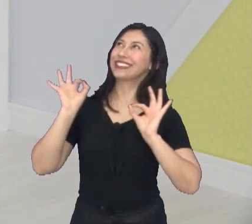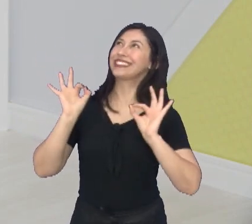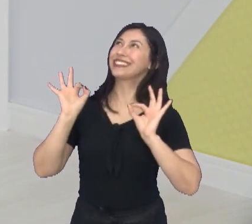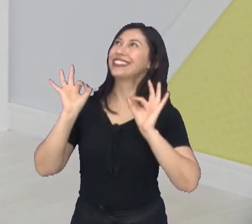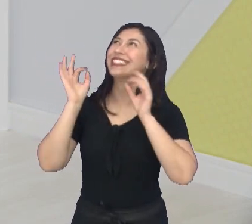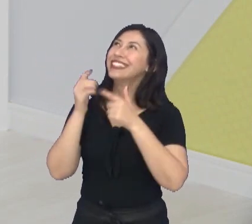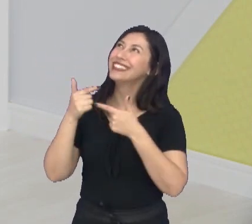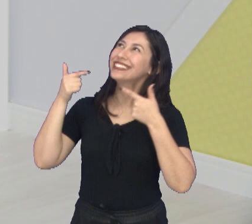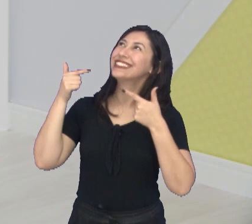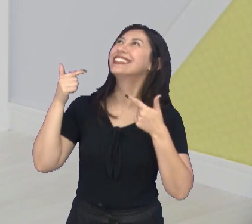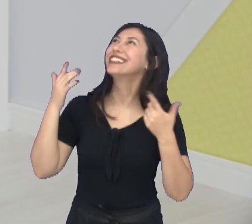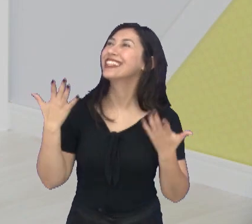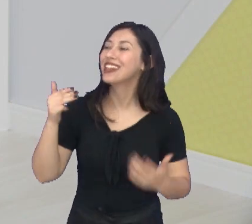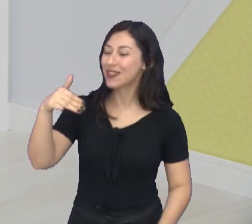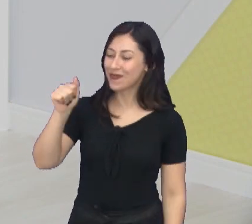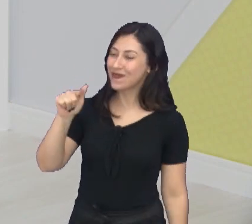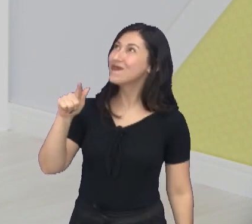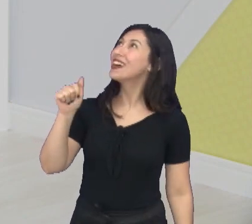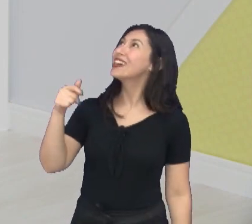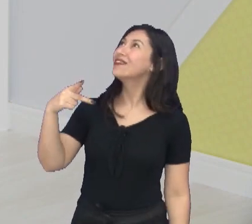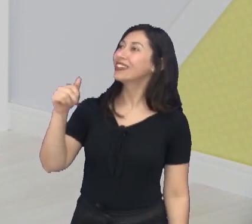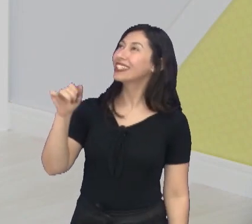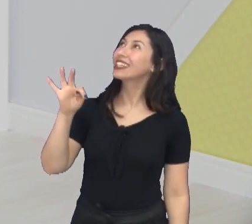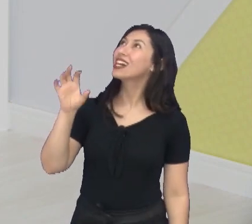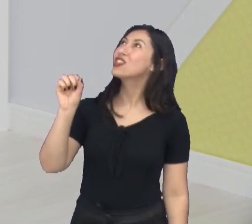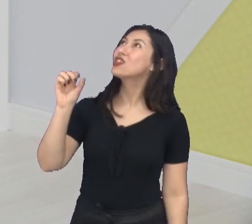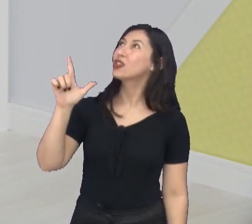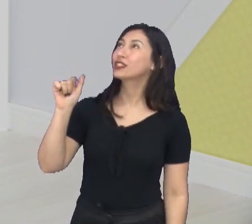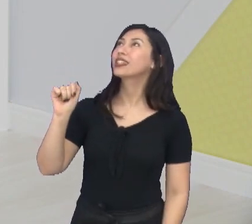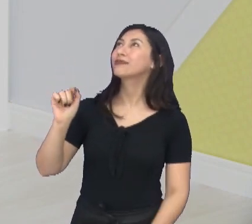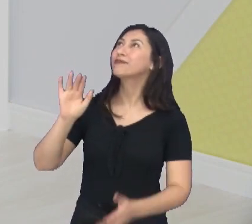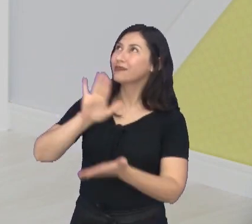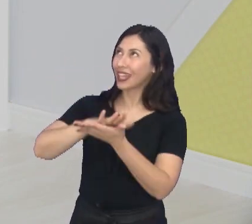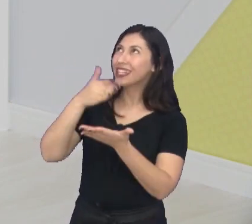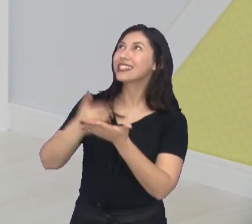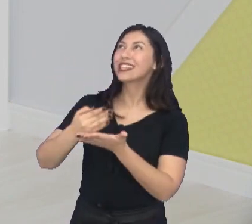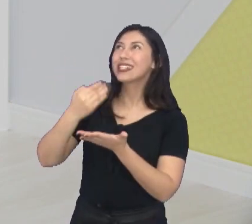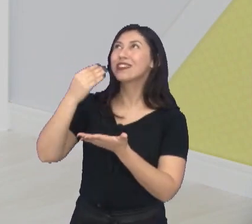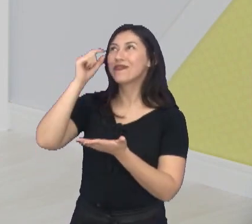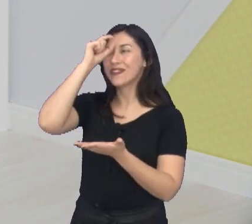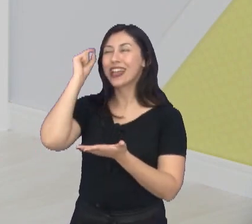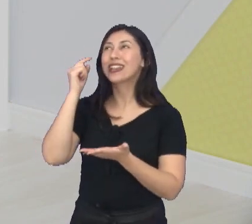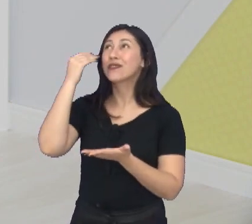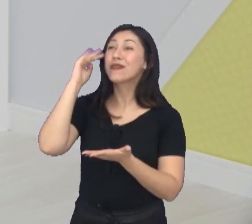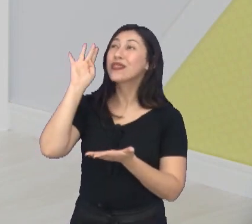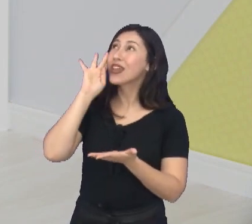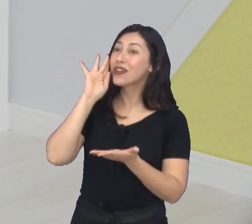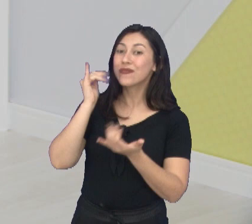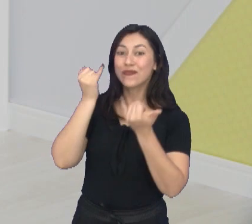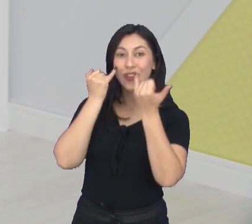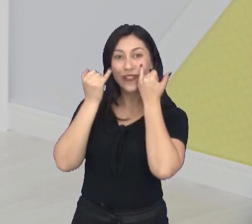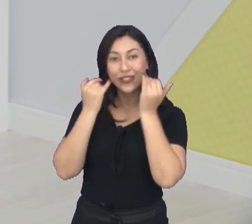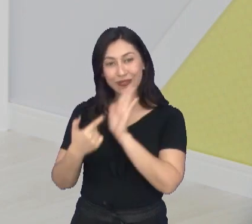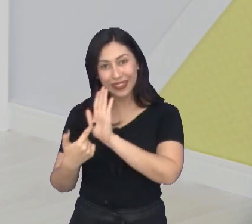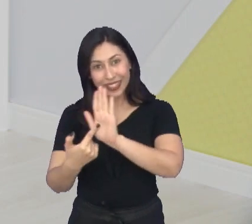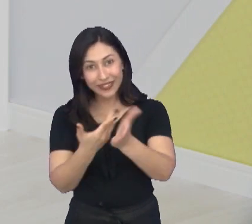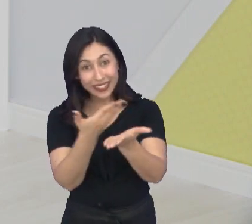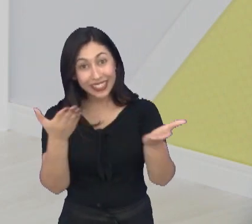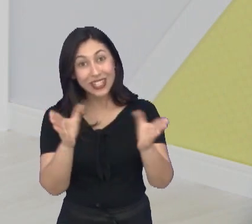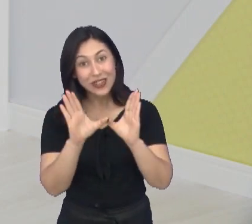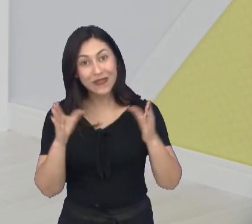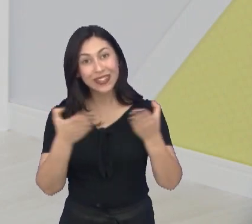maga patológica aqui das Libras. Vai traduzir o Vieira, vai traduzir o Brunão, levando a informação para a comunidade surda